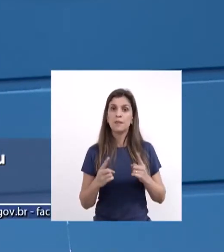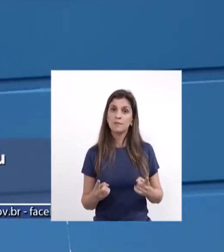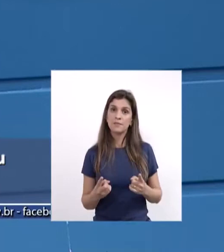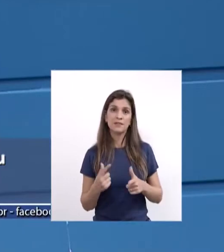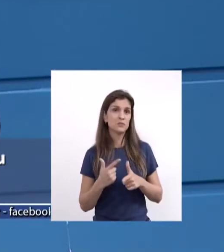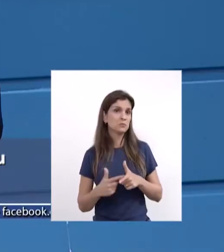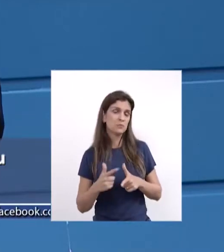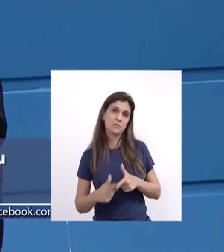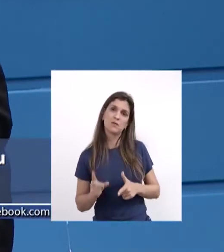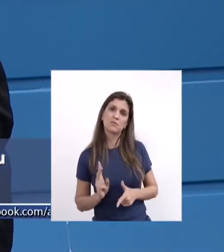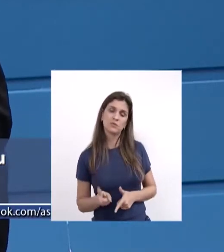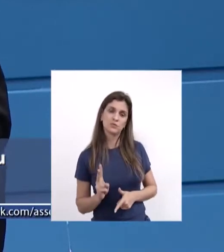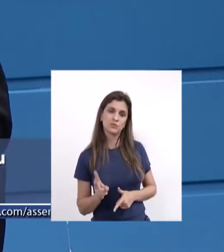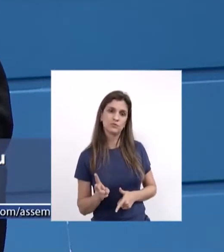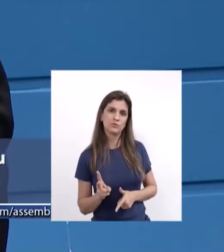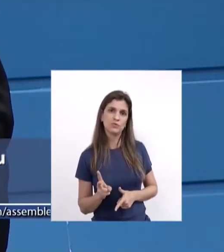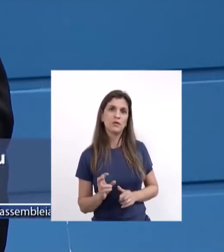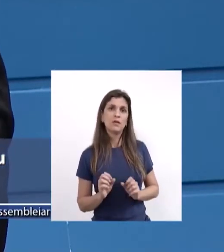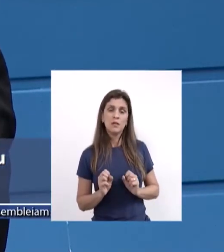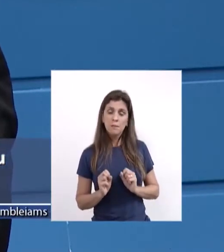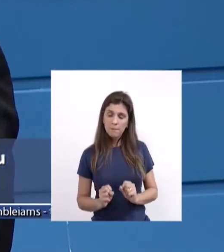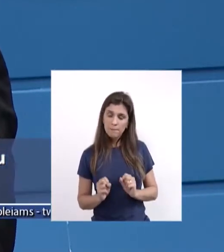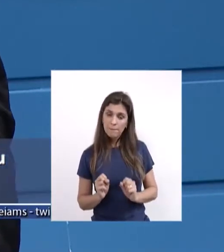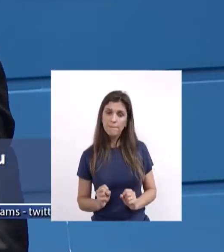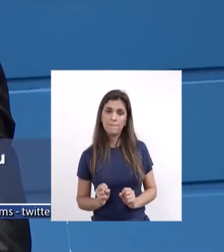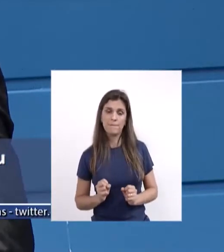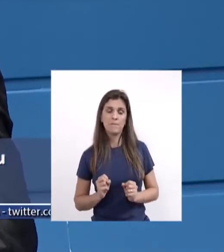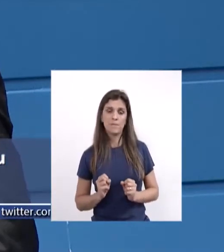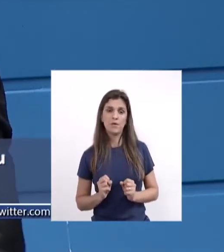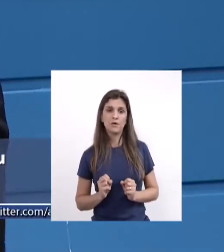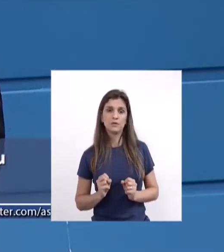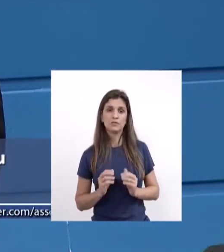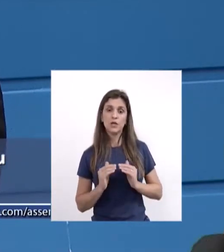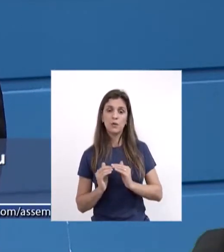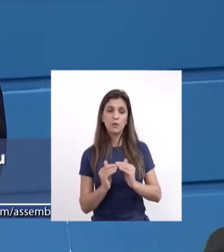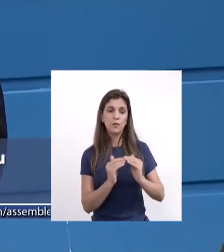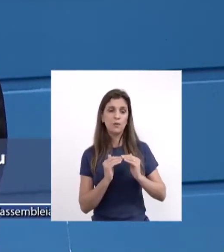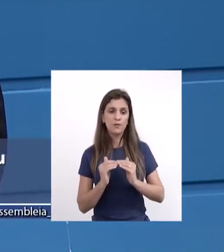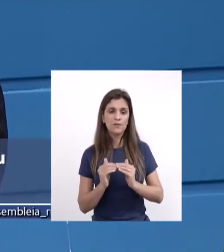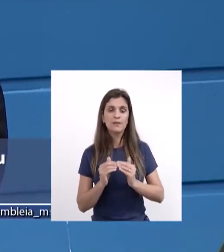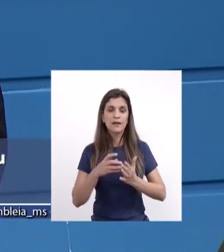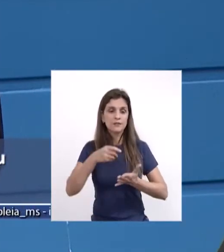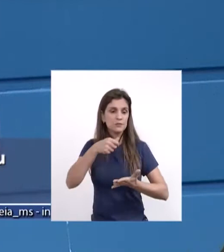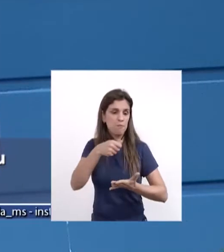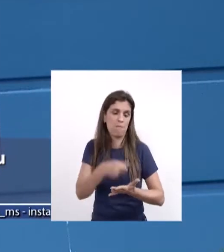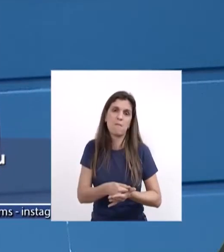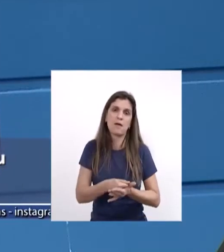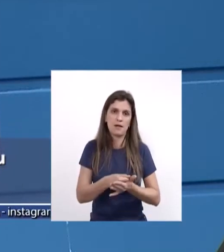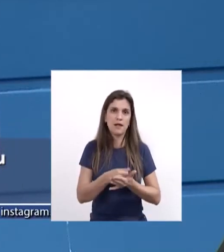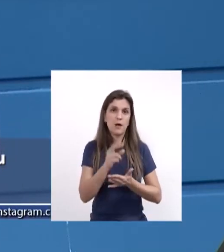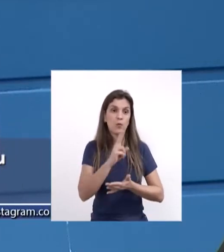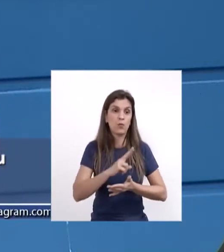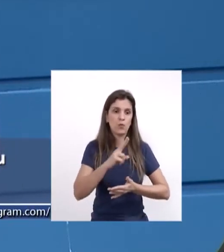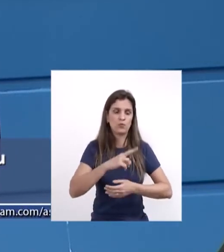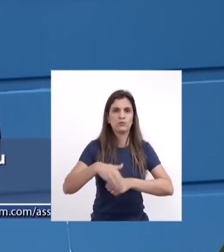preocupa muito de pagar o pedágio, mas desde que você tenha as condições necessárias da trafegabilidade. Vossa Excelência faz